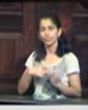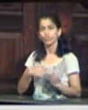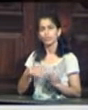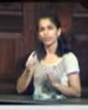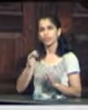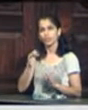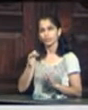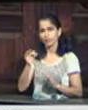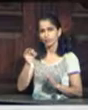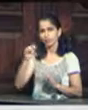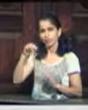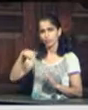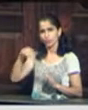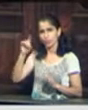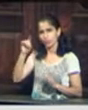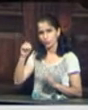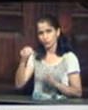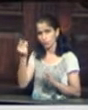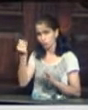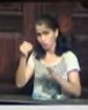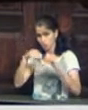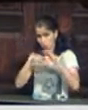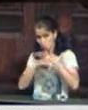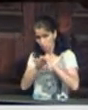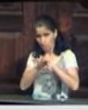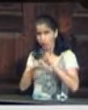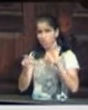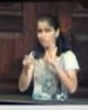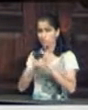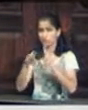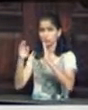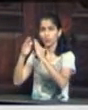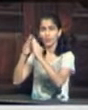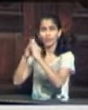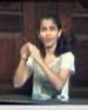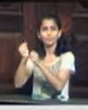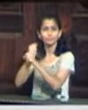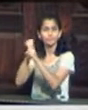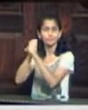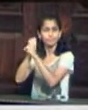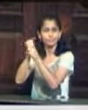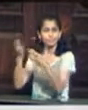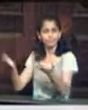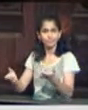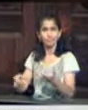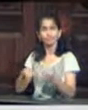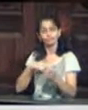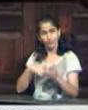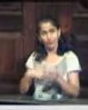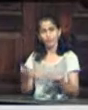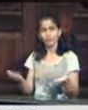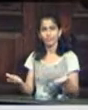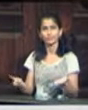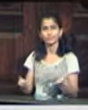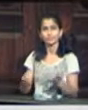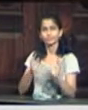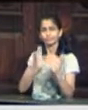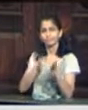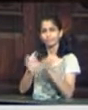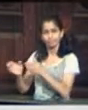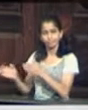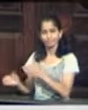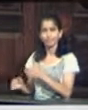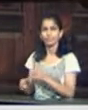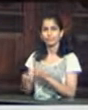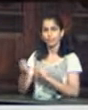Estadual de Habitação de Interesse Social. É um fundo que existe, foi criado por lei, e a programação